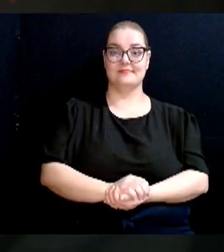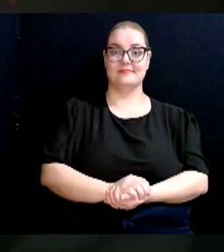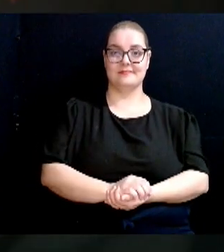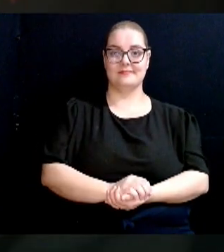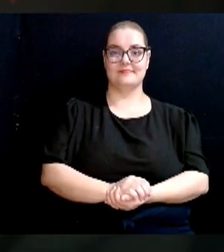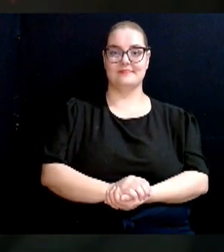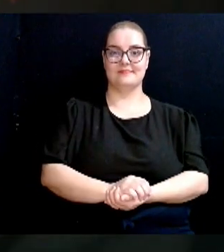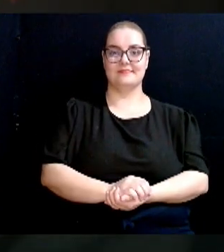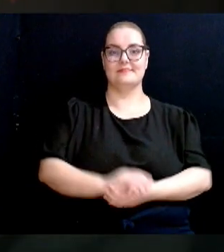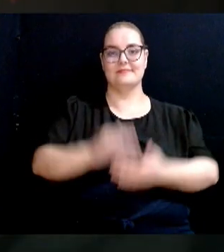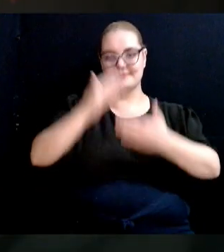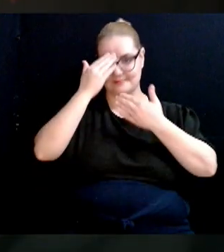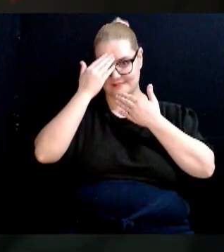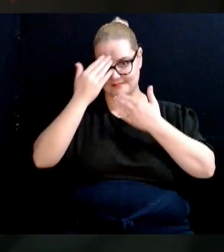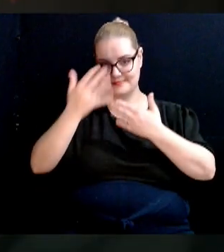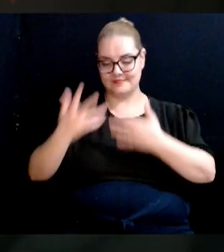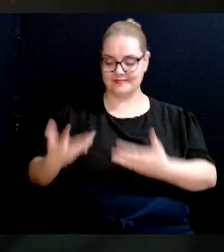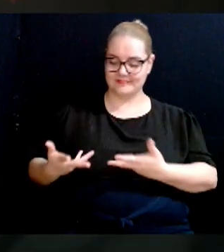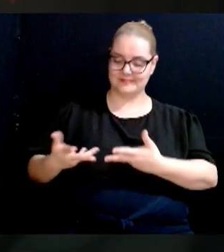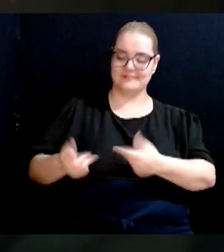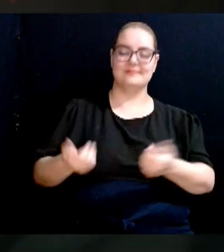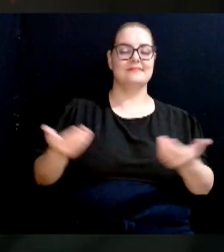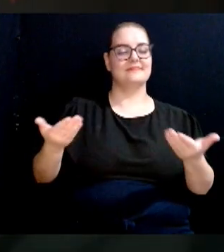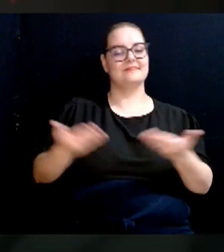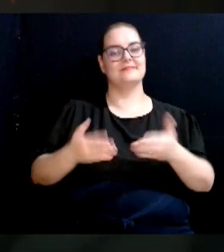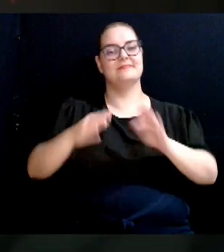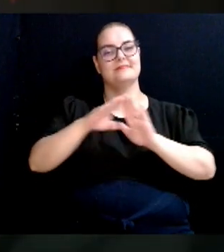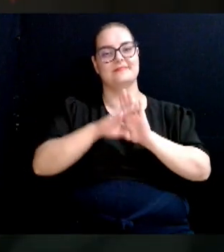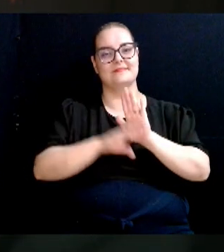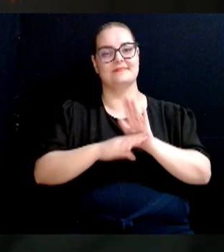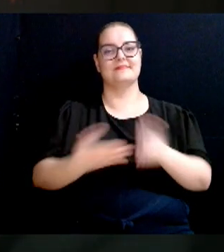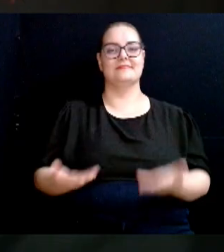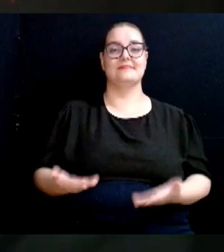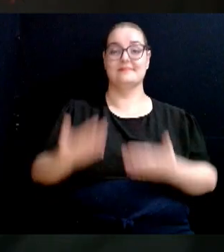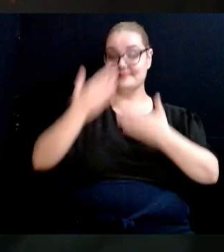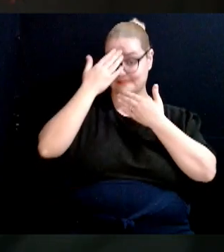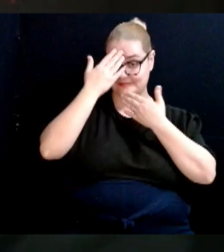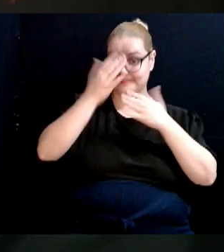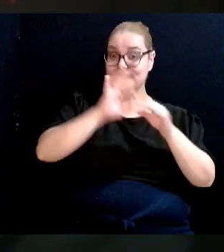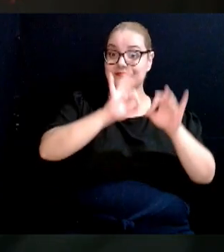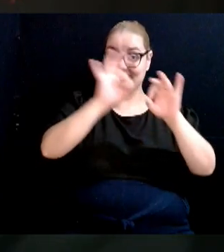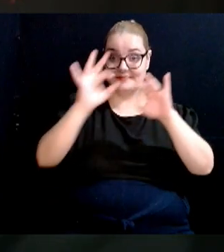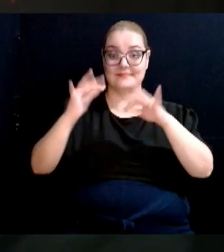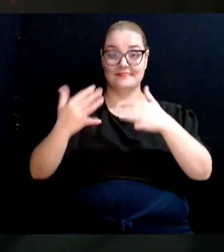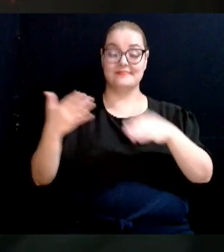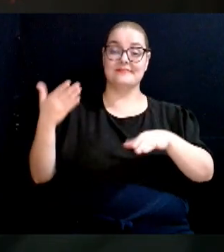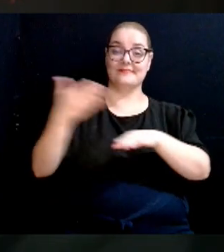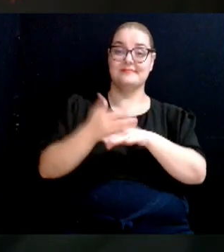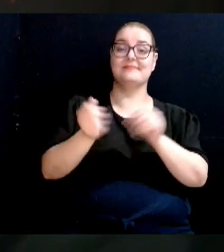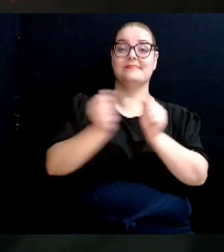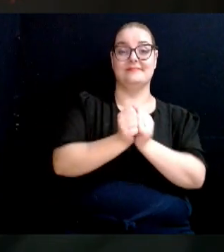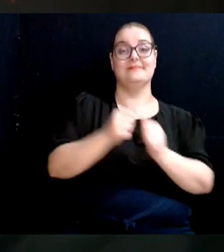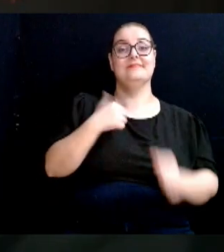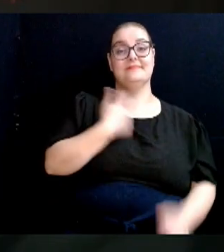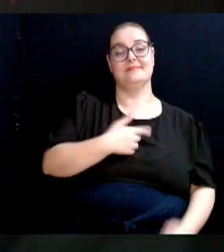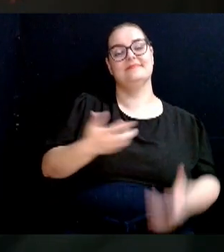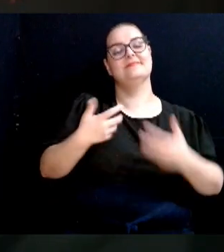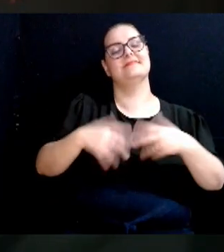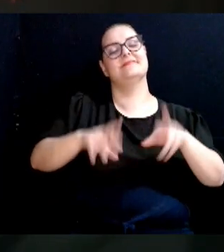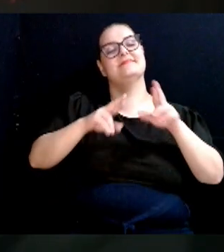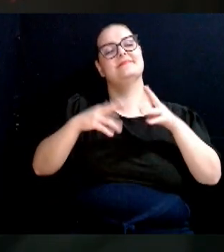agradecemos as convidadas do programa de hoje, agradecemos você que está aí do outro lado, que participou conosco. Quero desejar a você uma